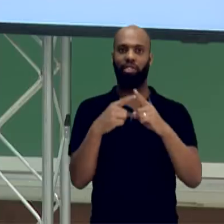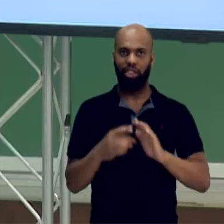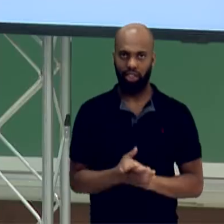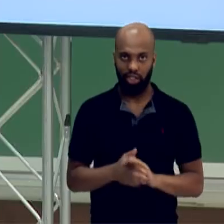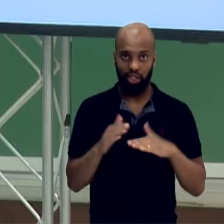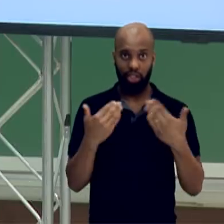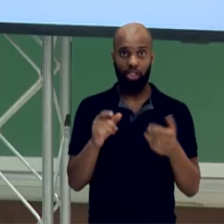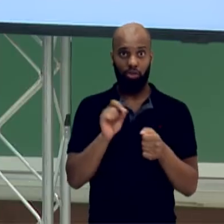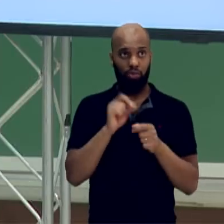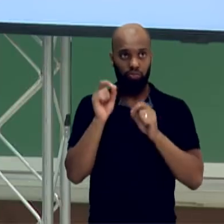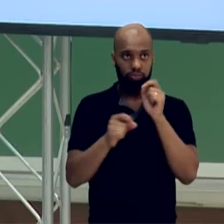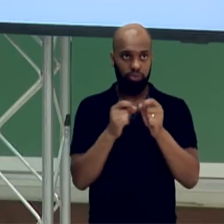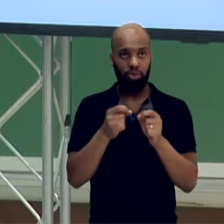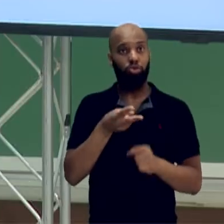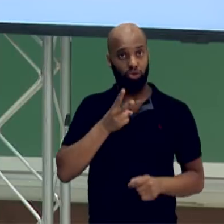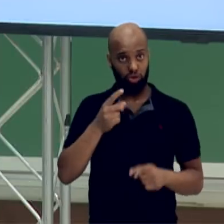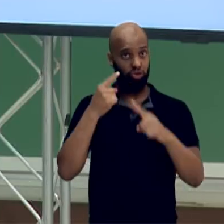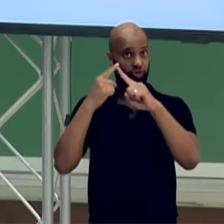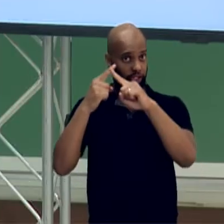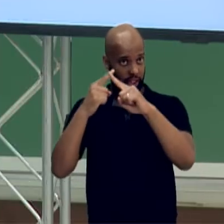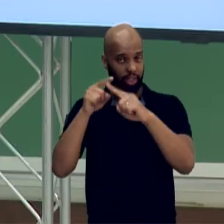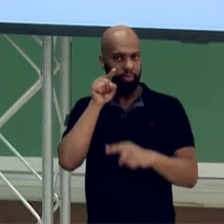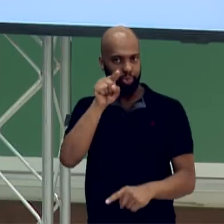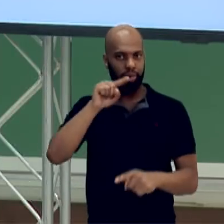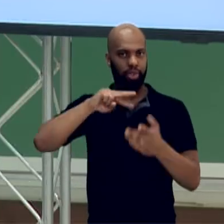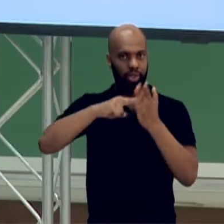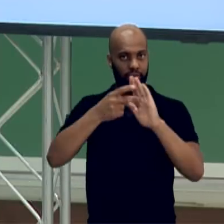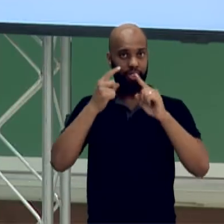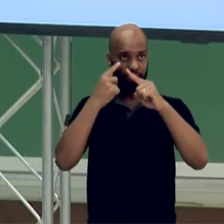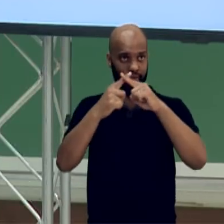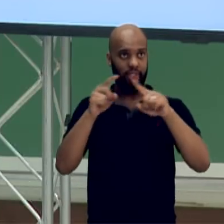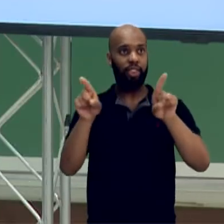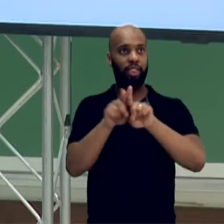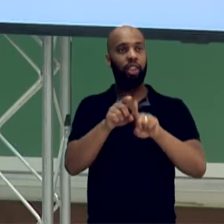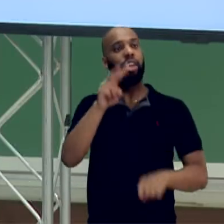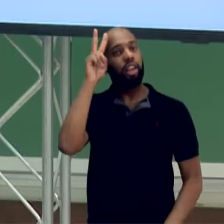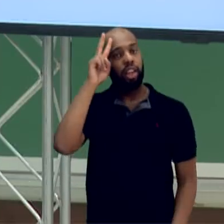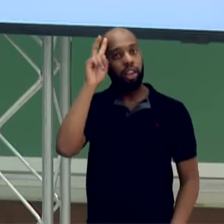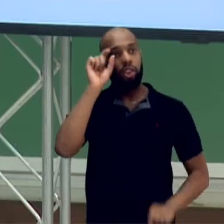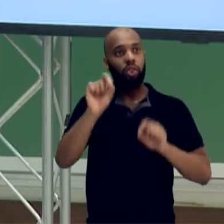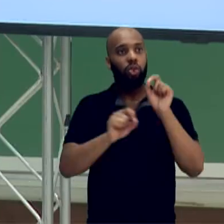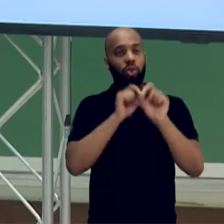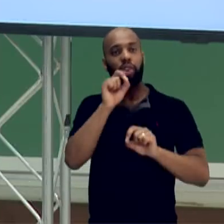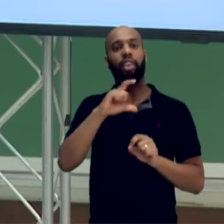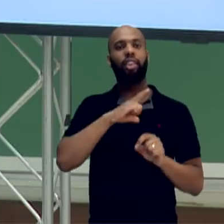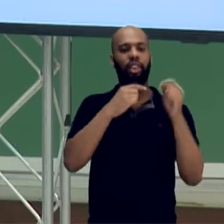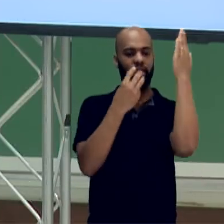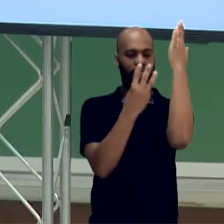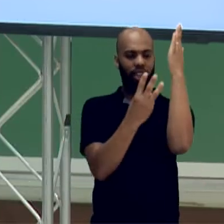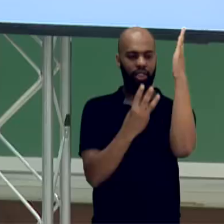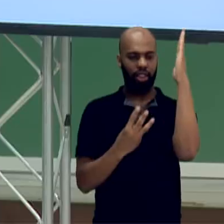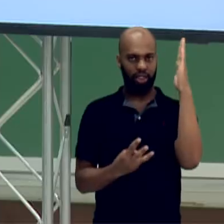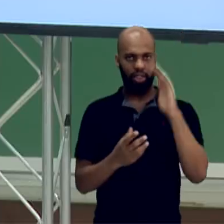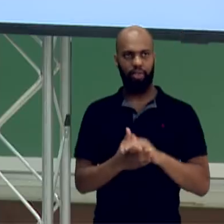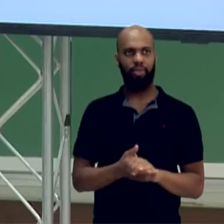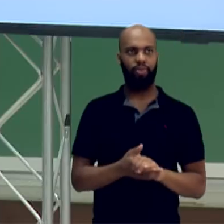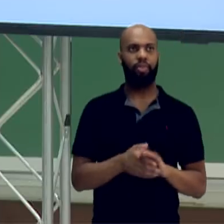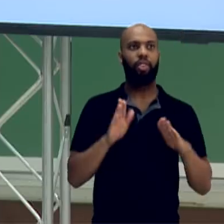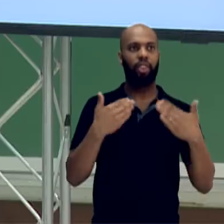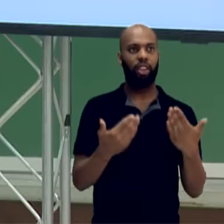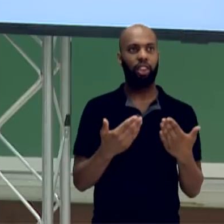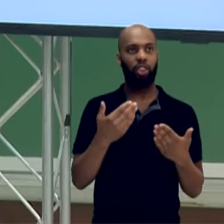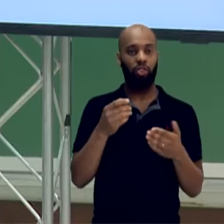Então, lá, multiplicando por 3, também lembrando que ele se repetiu por 3 vezes. Vezes